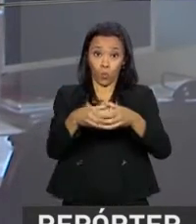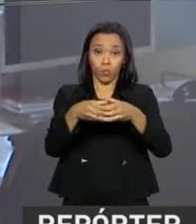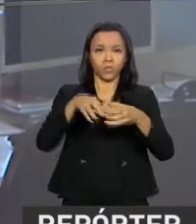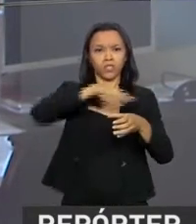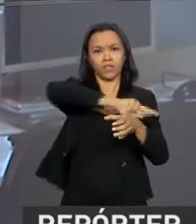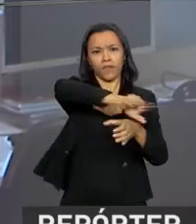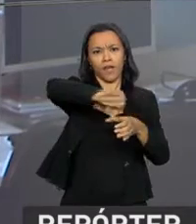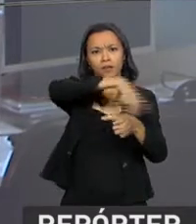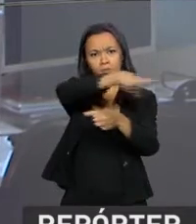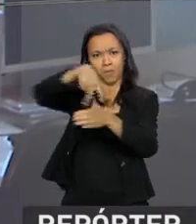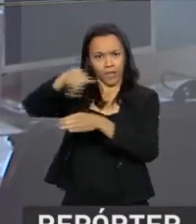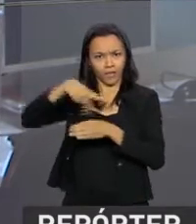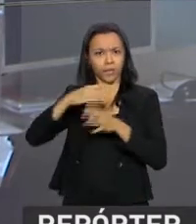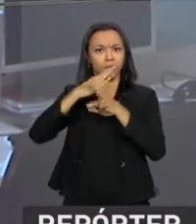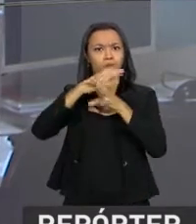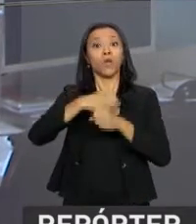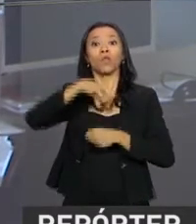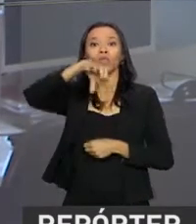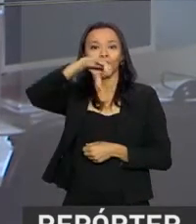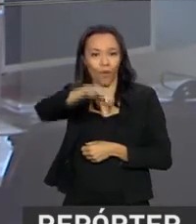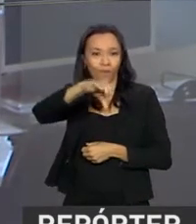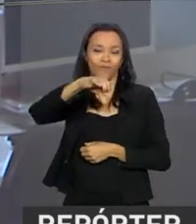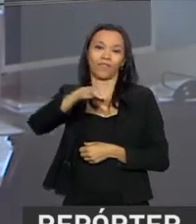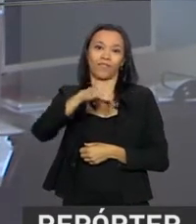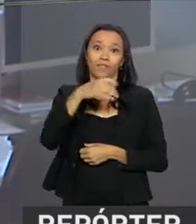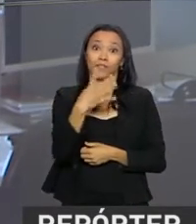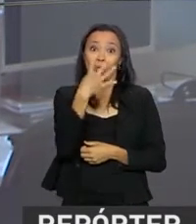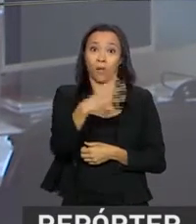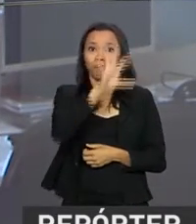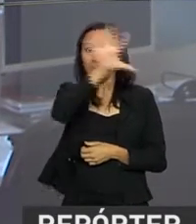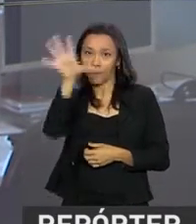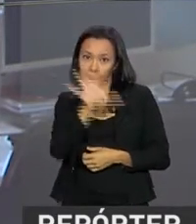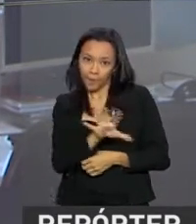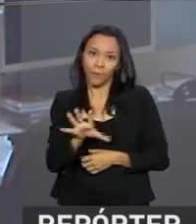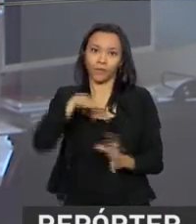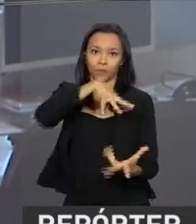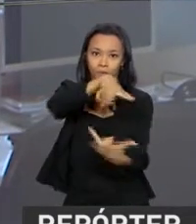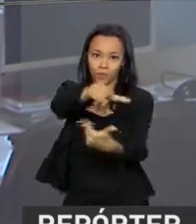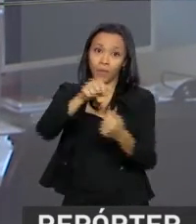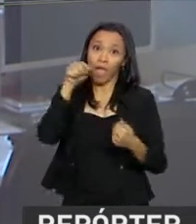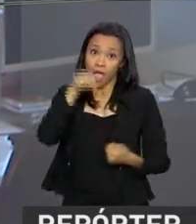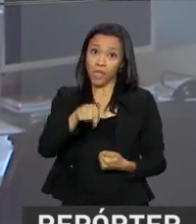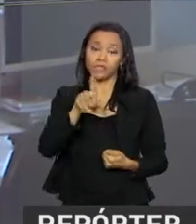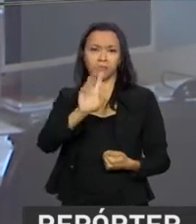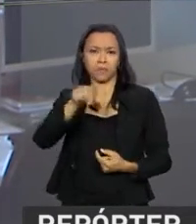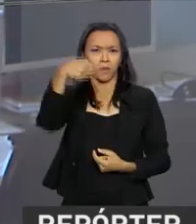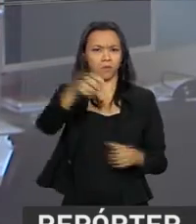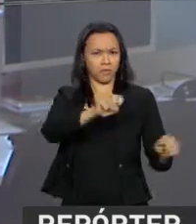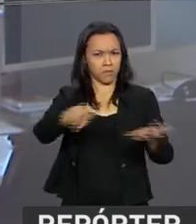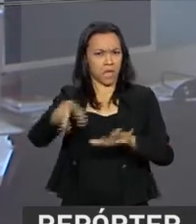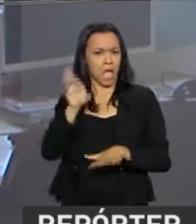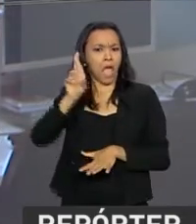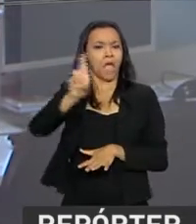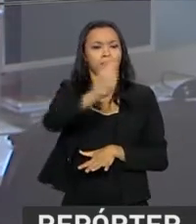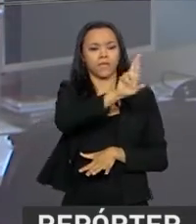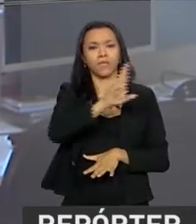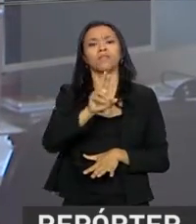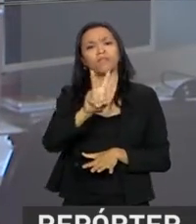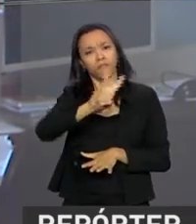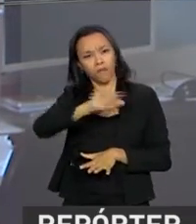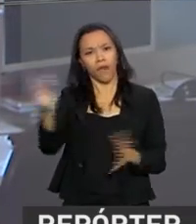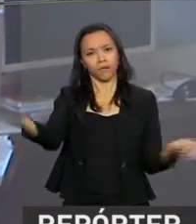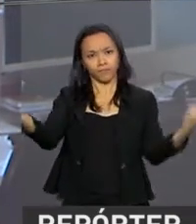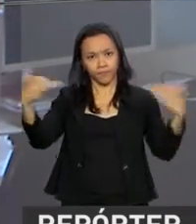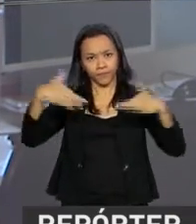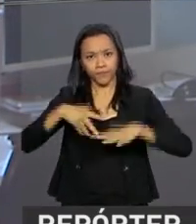reúne 9 países de 4 continentes. Na próxima semana, representantes dessas nações vão se reunir aqui em Brasília